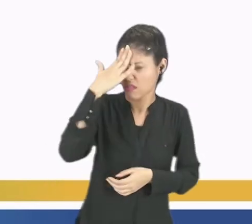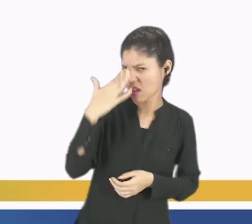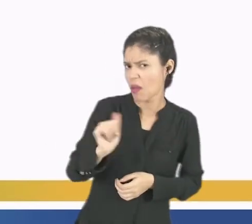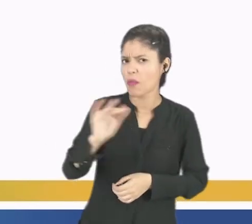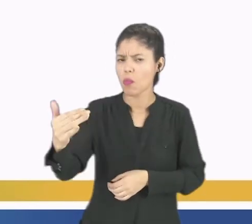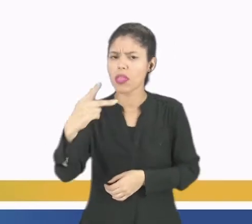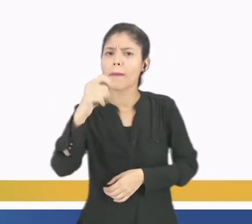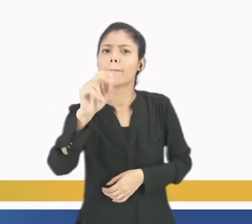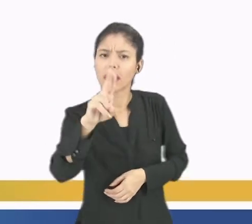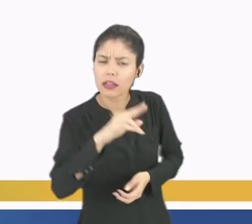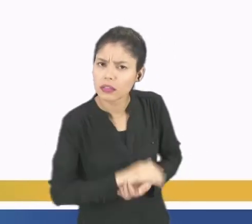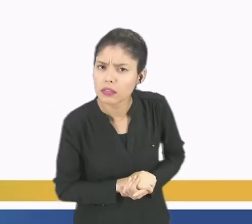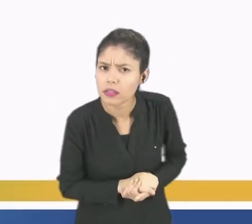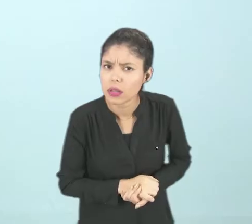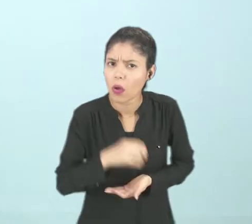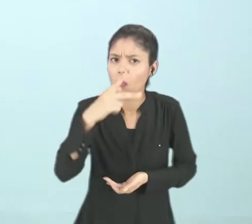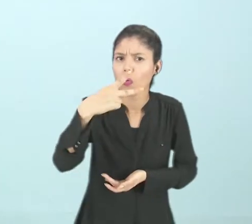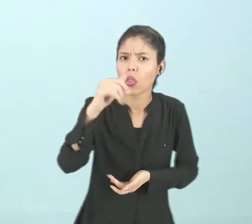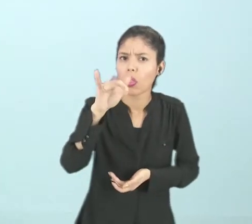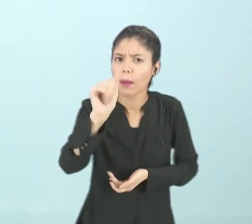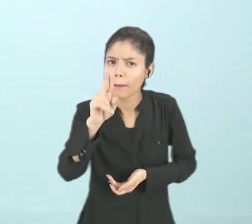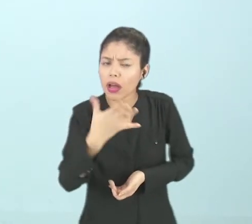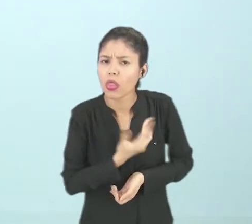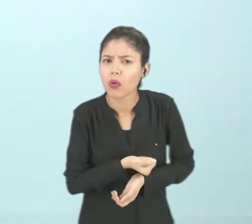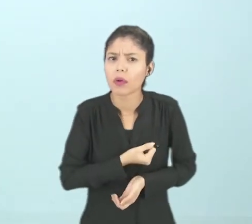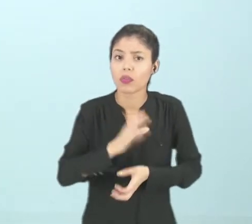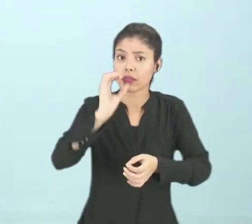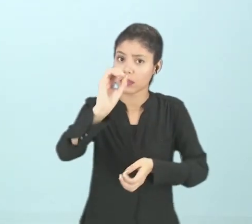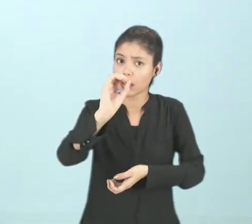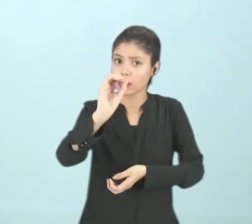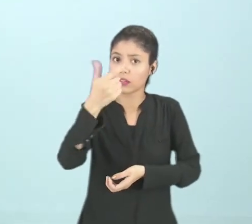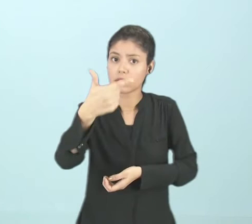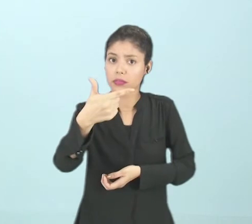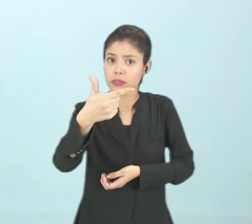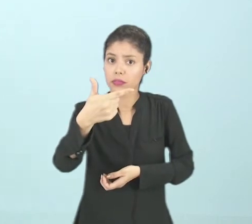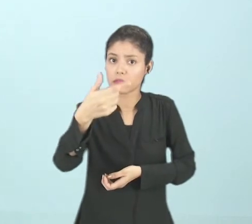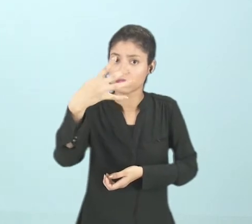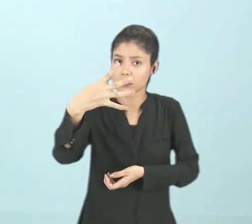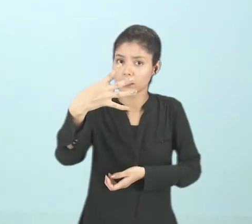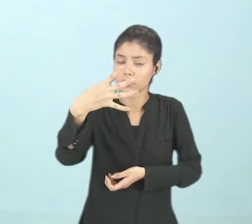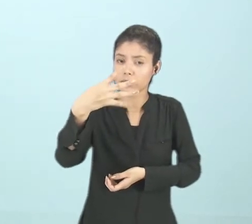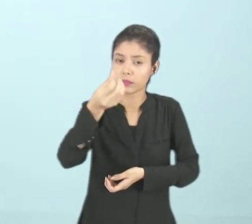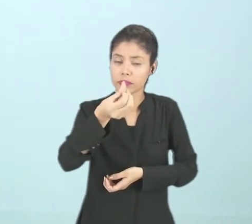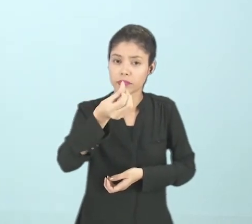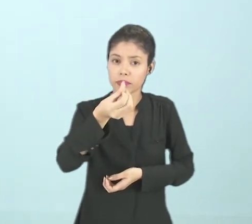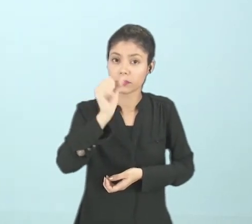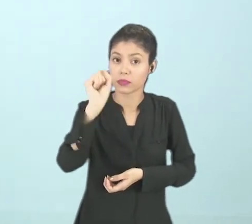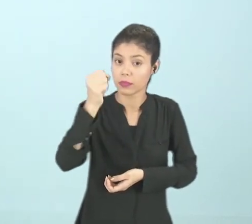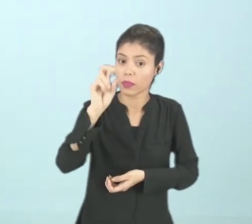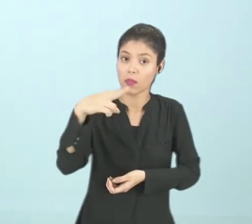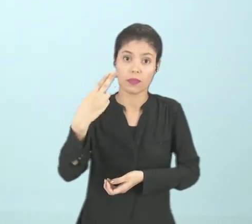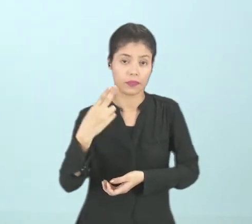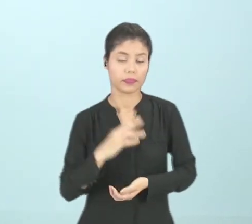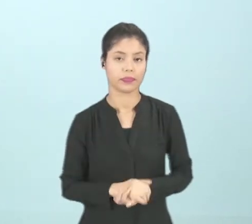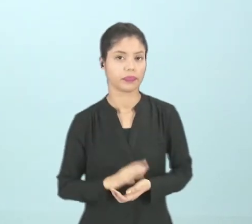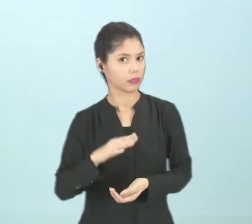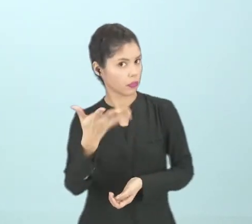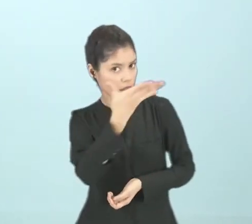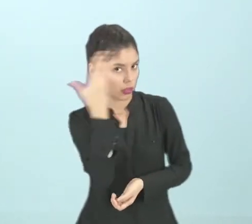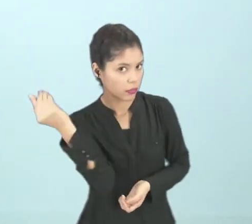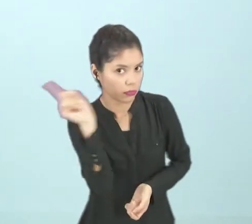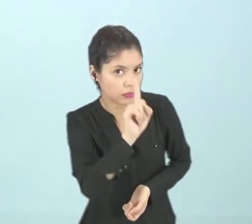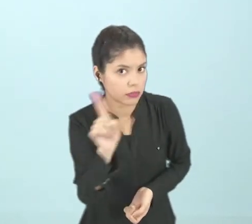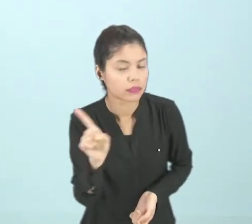é par? O número é par quando ele termina em 0, 2, 4, 6 ou 8. Então não